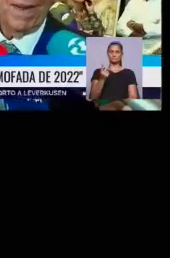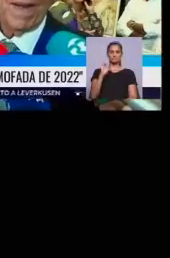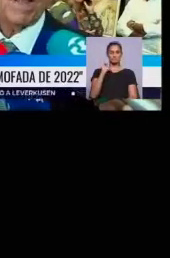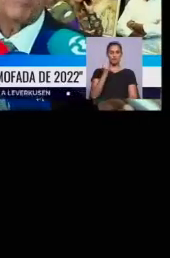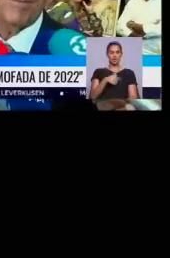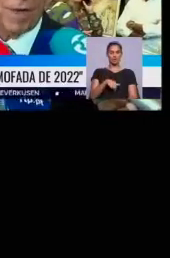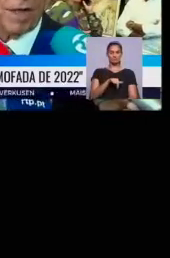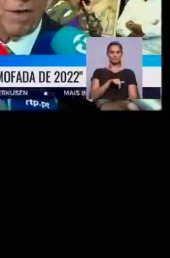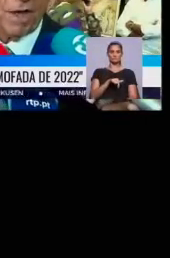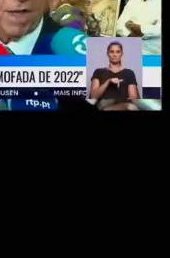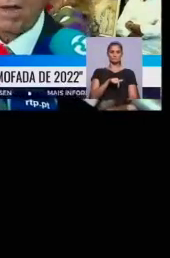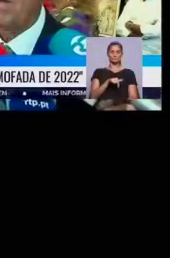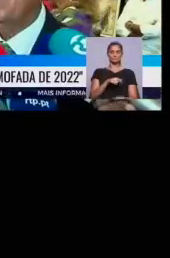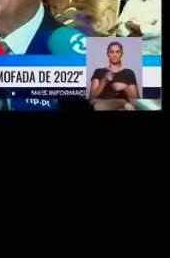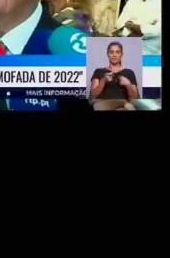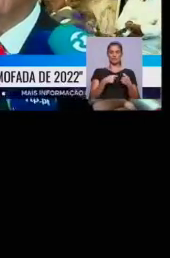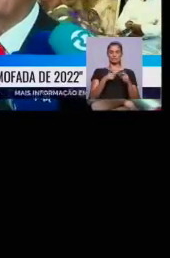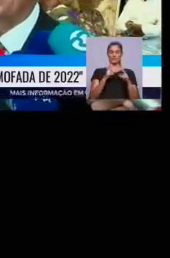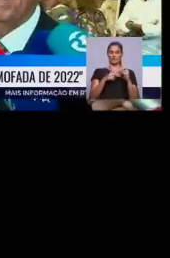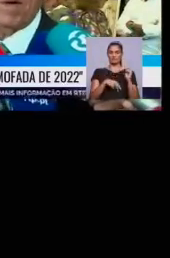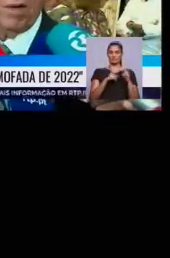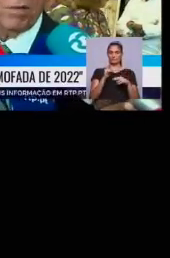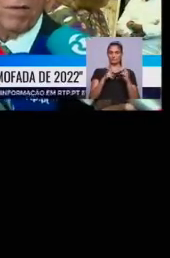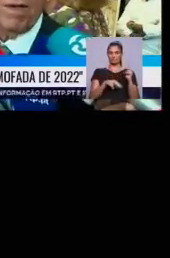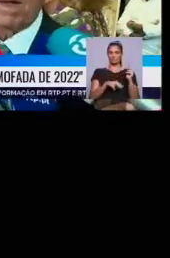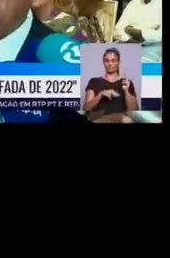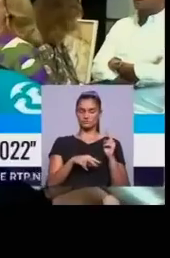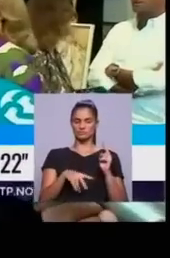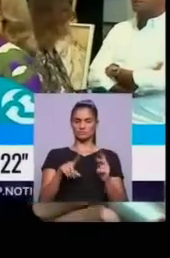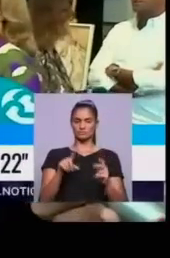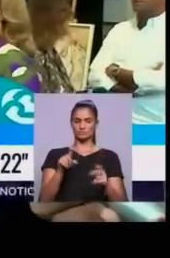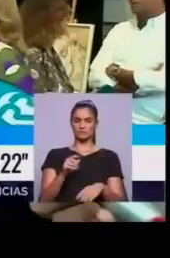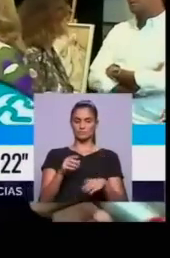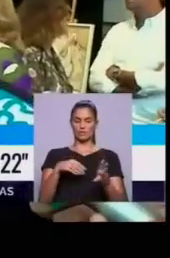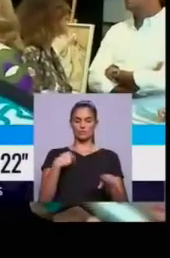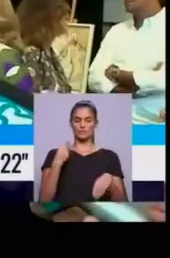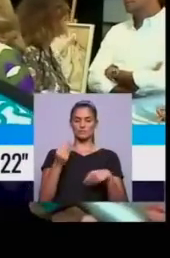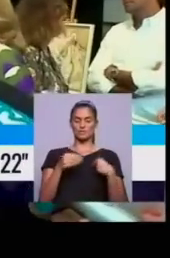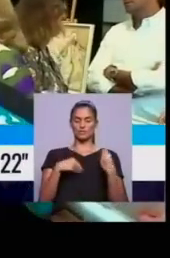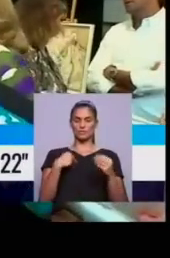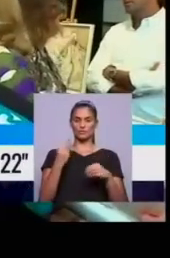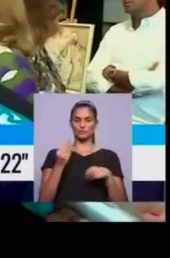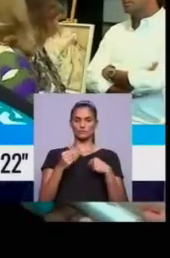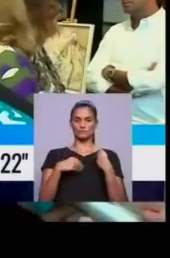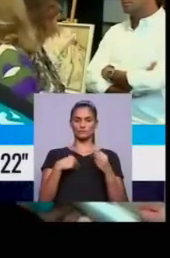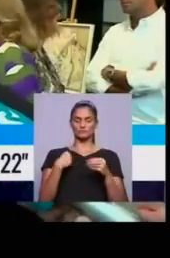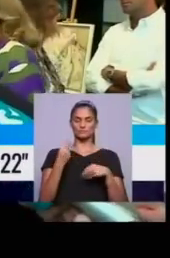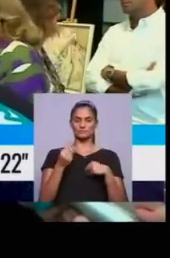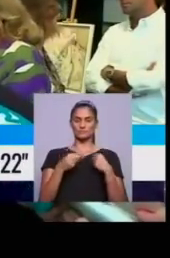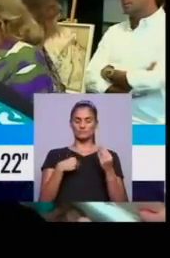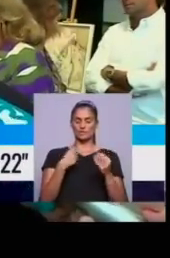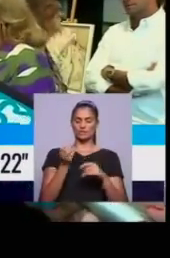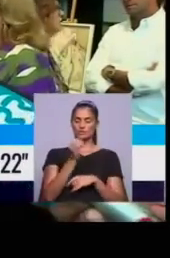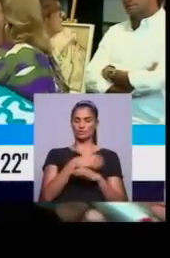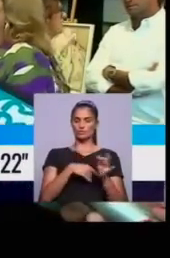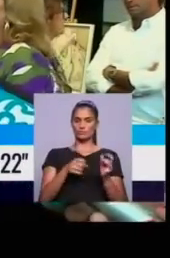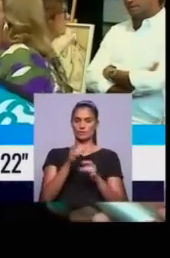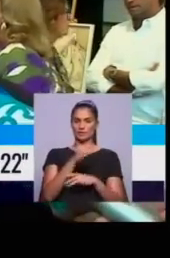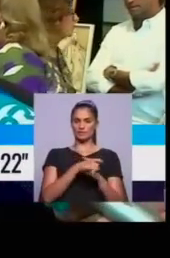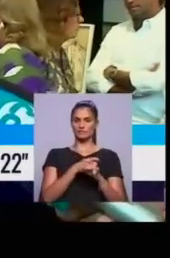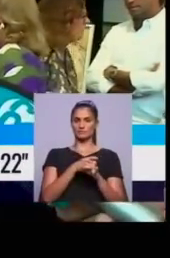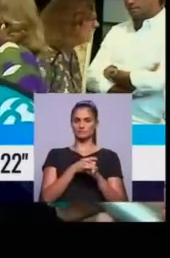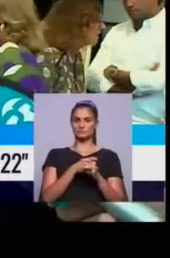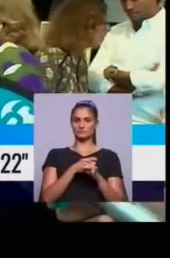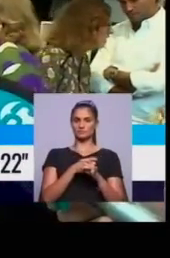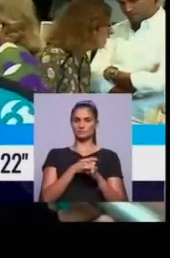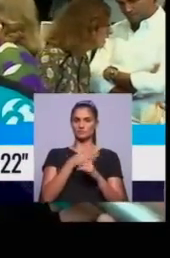a reação dos mercados financeiros lá em cima de nós preocupação europeia e outra a